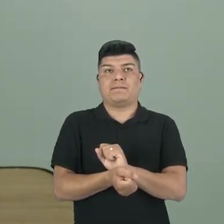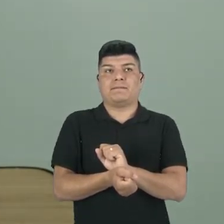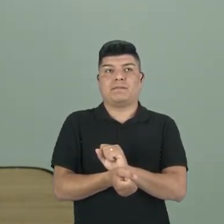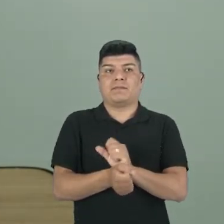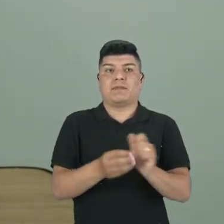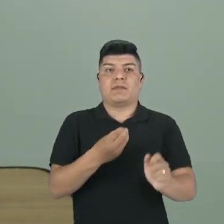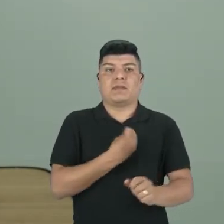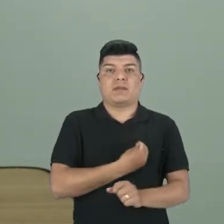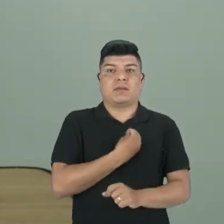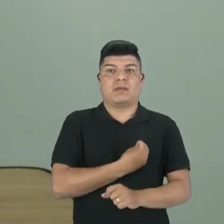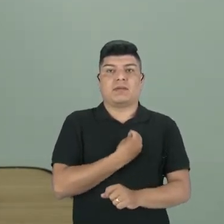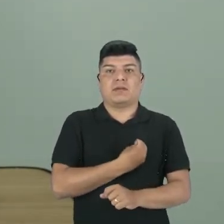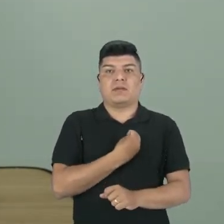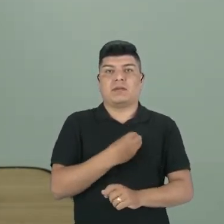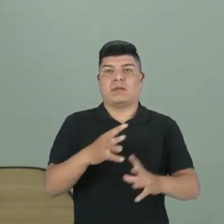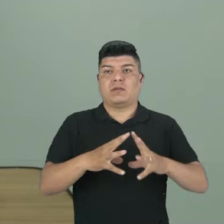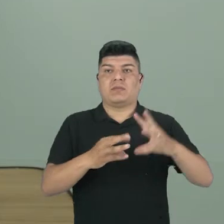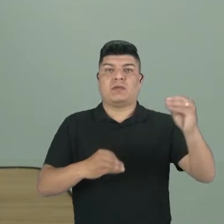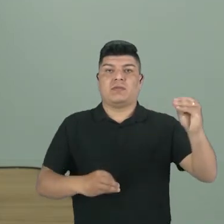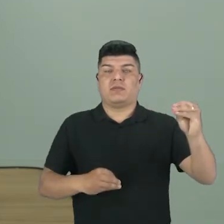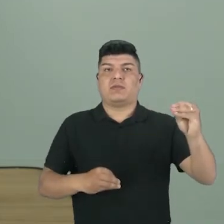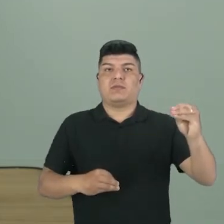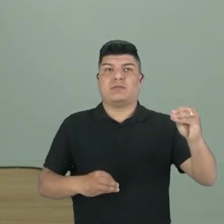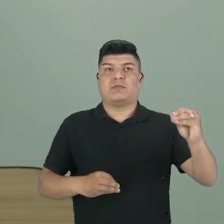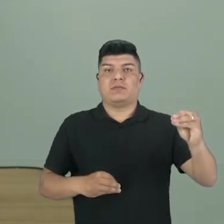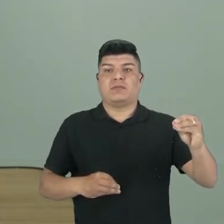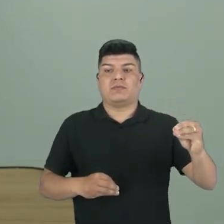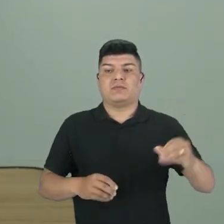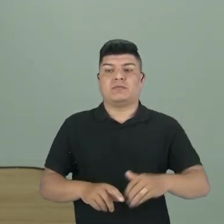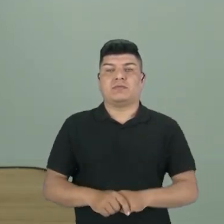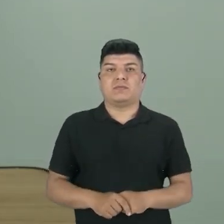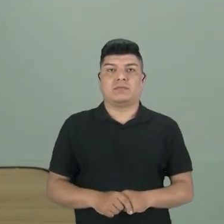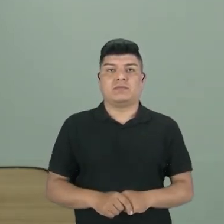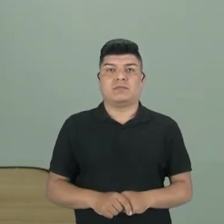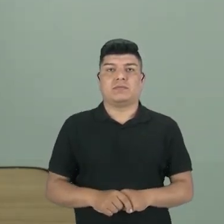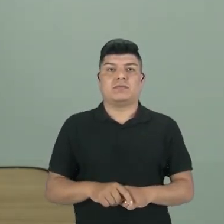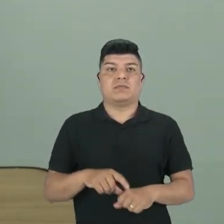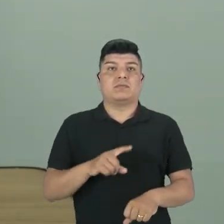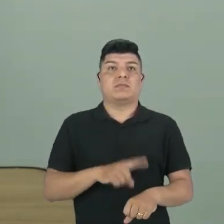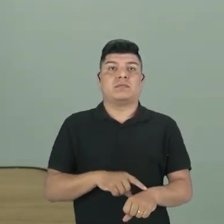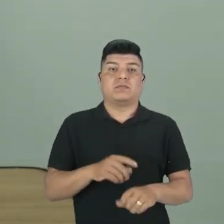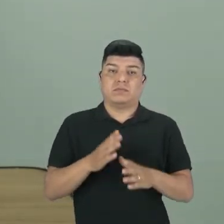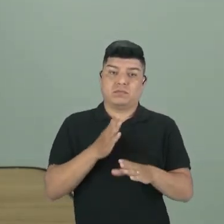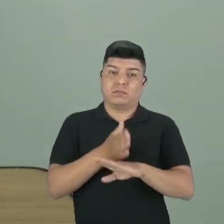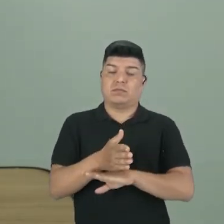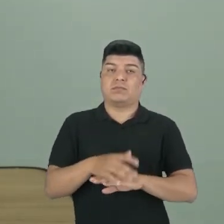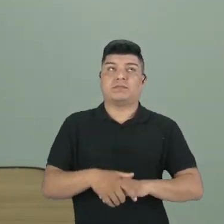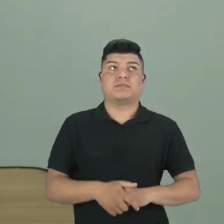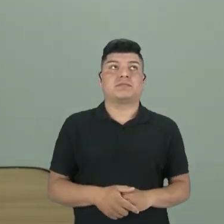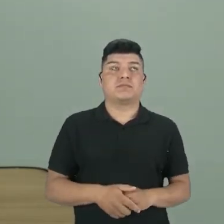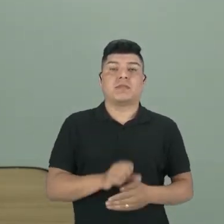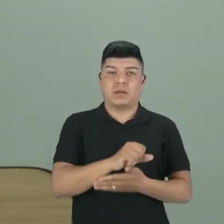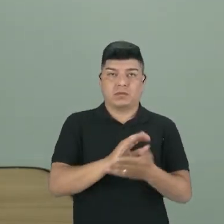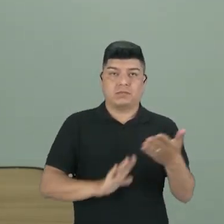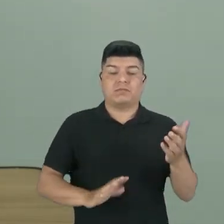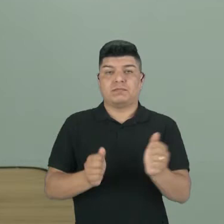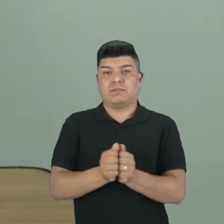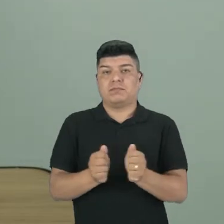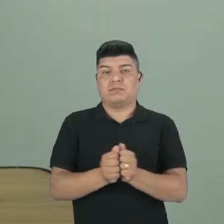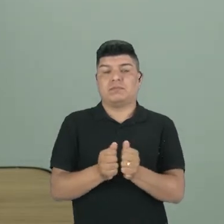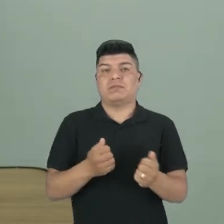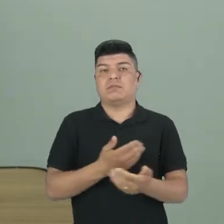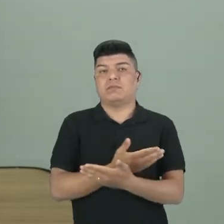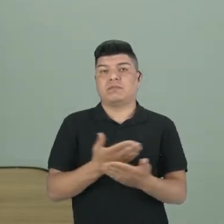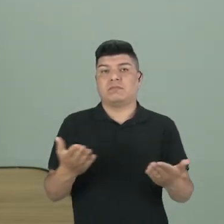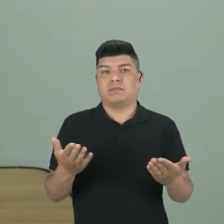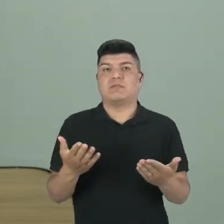faziam morada ali para fugir do momento escravo por eles passavam. Eu vou fazer uma atividade com vocês sobre